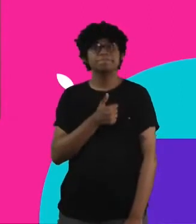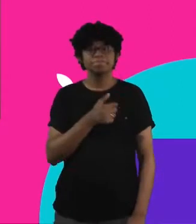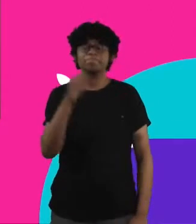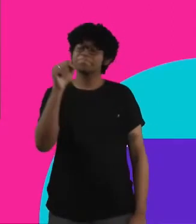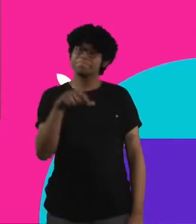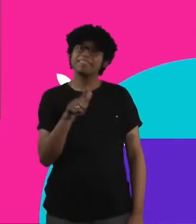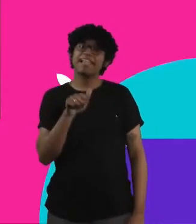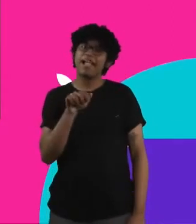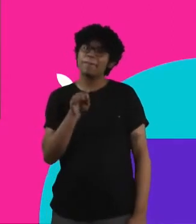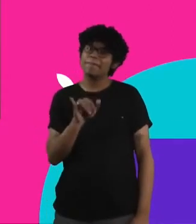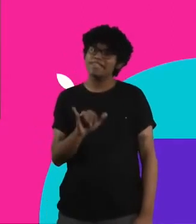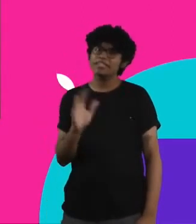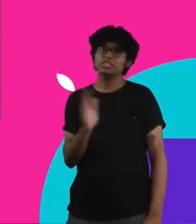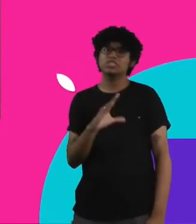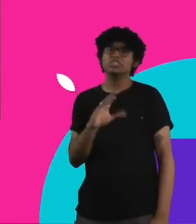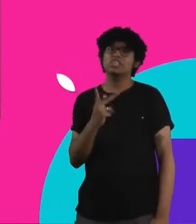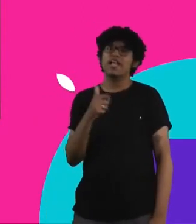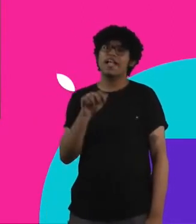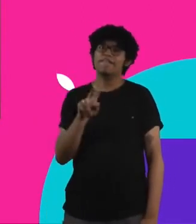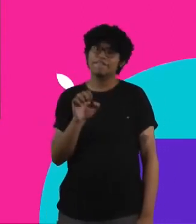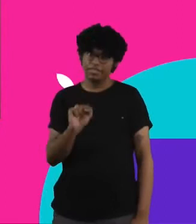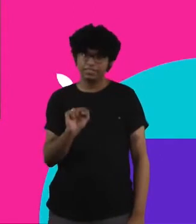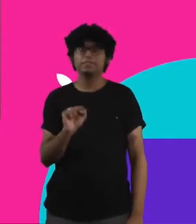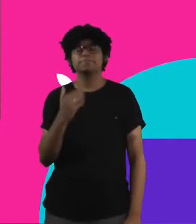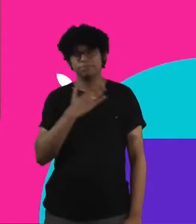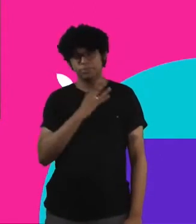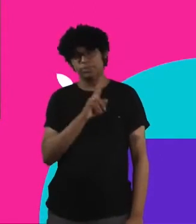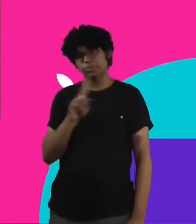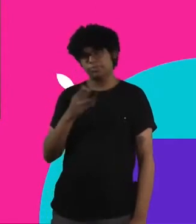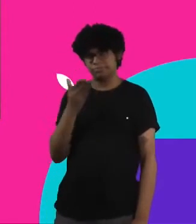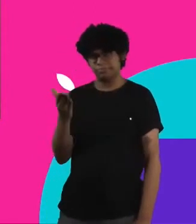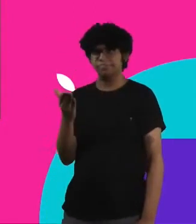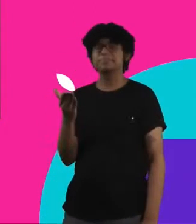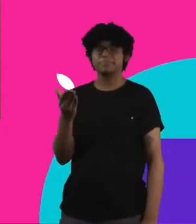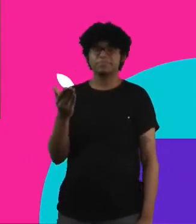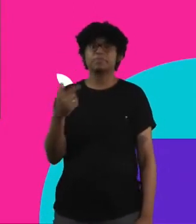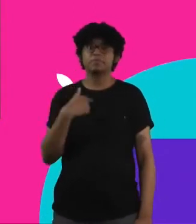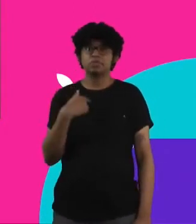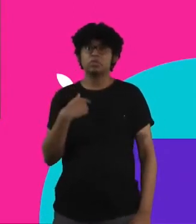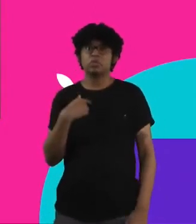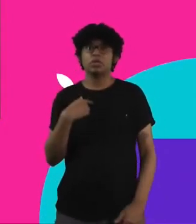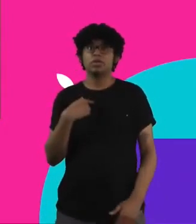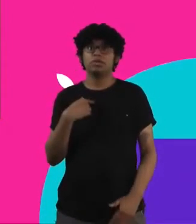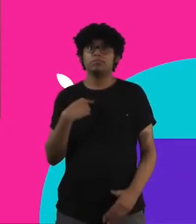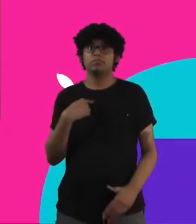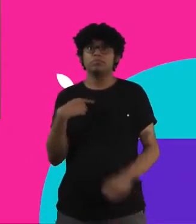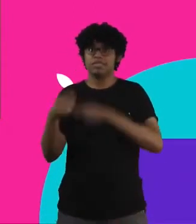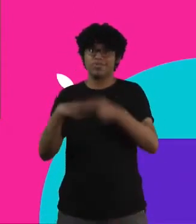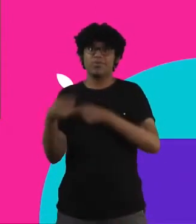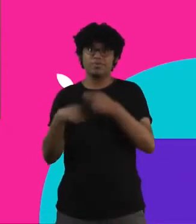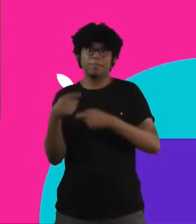Sim, Gabi Chaves, podem. Bom, gente, meu nome é Gabi Chaves, é Gabriela Chaves, eu sou economista.